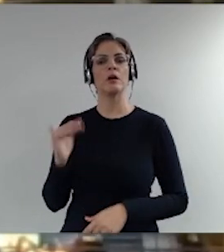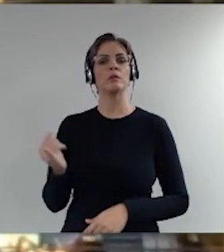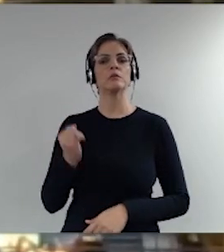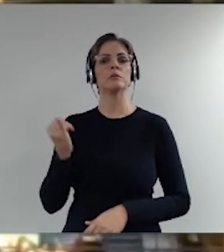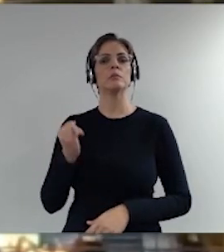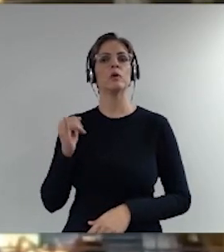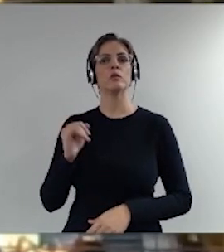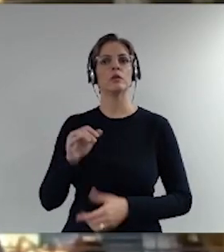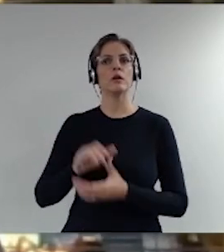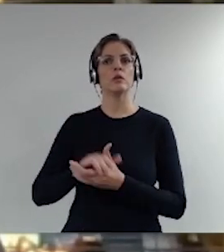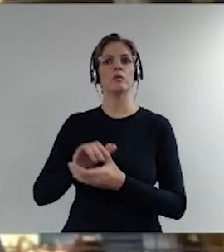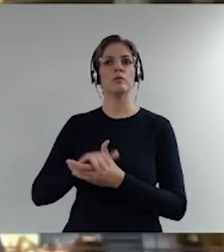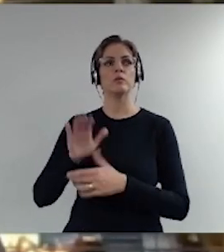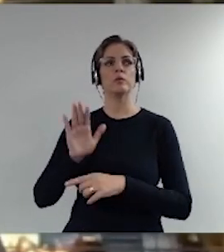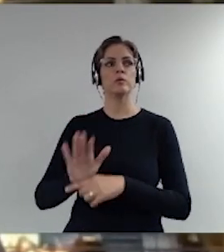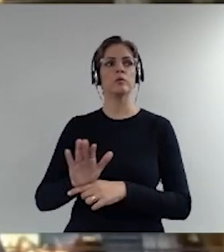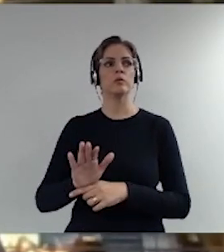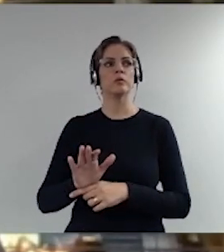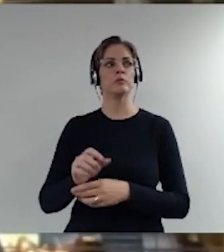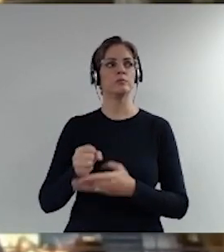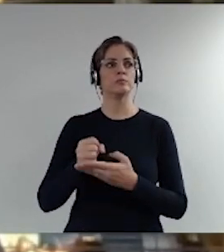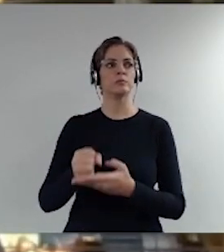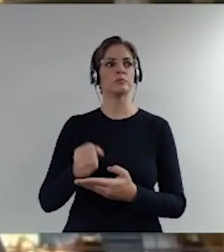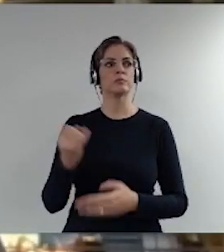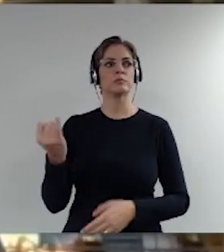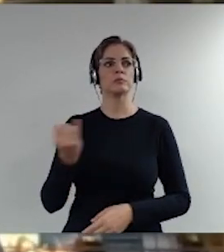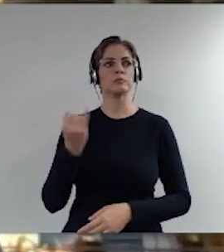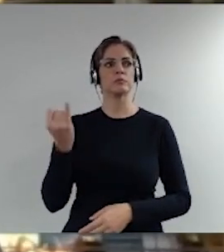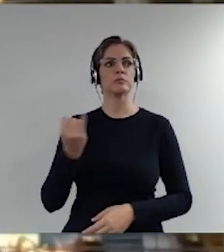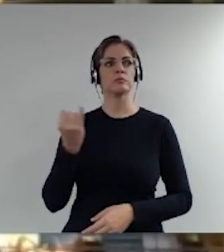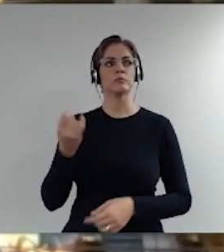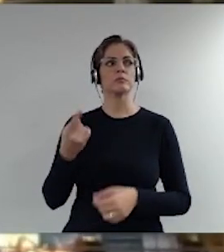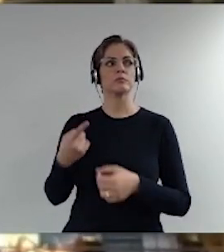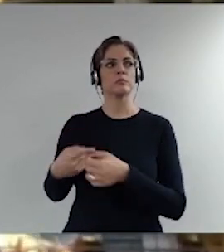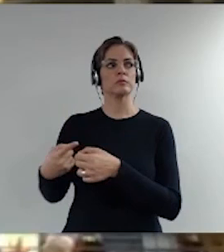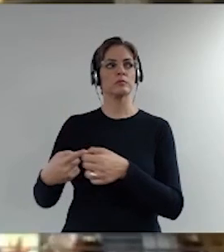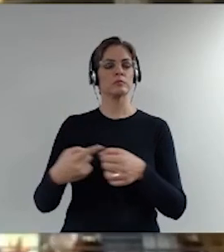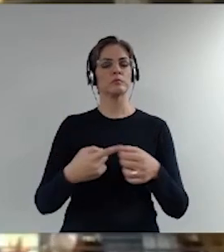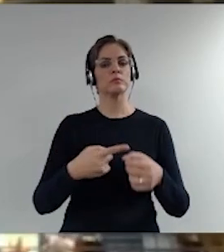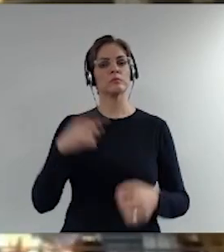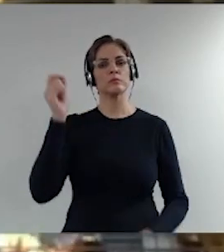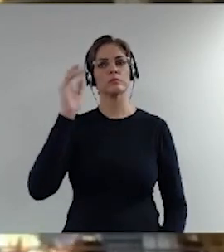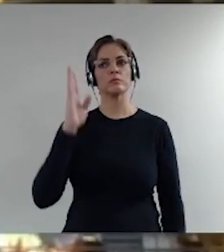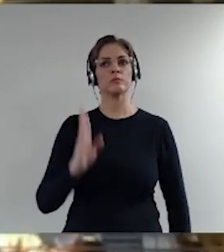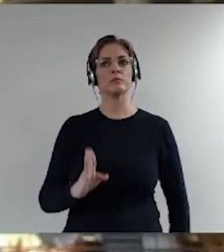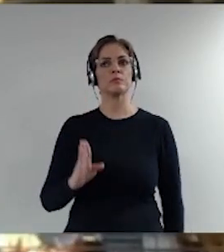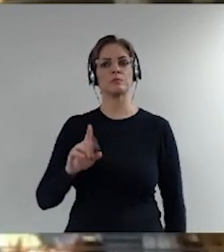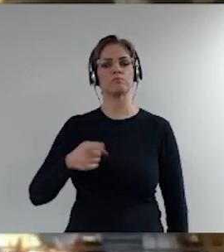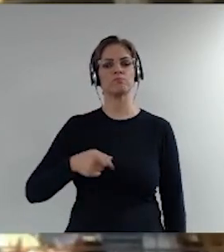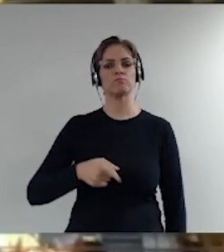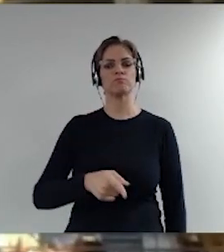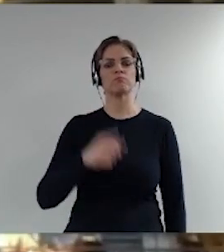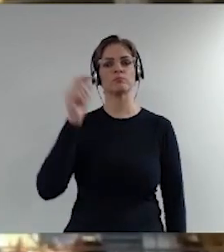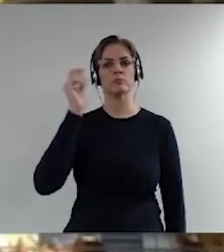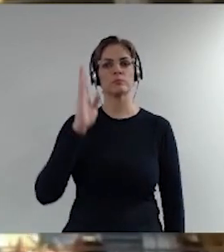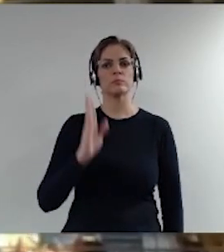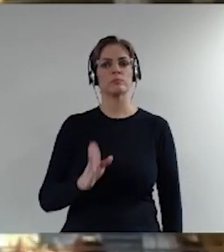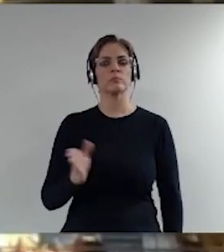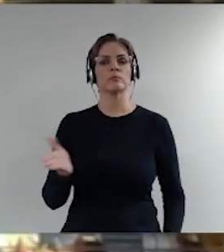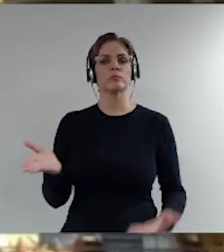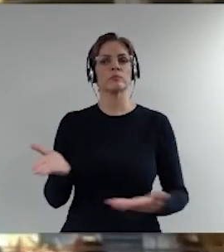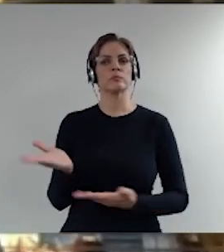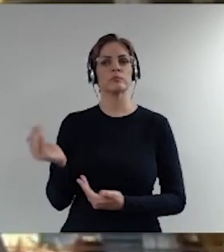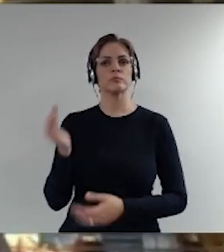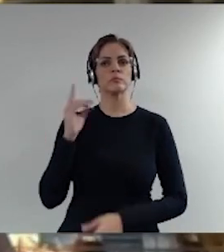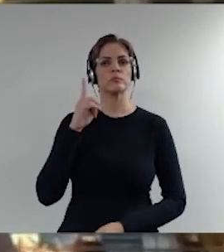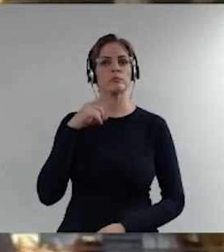estrutura do fundo, mais importante para a advocacia do interior do Brasil, né? Interior do Brasil, o jovem advogado hoje,